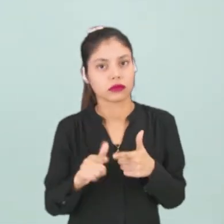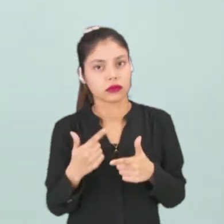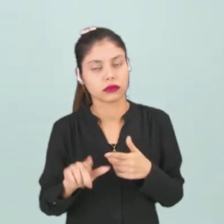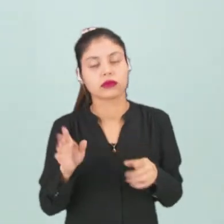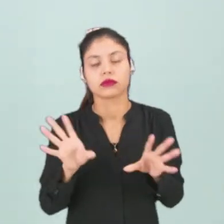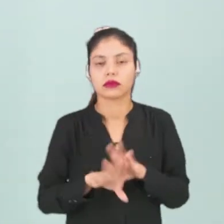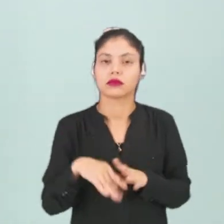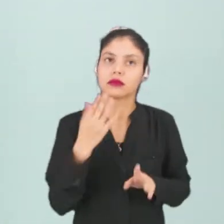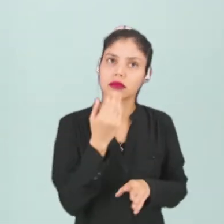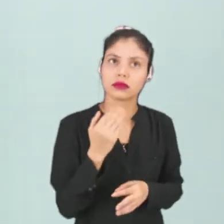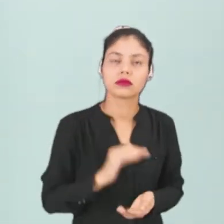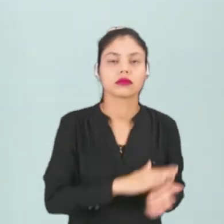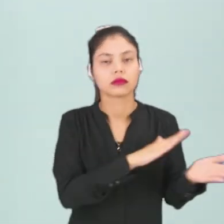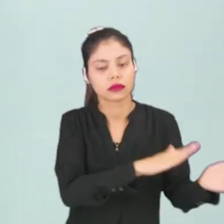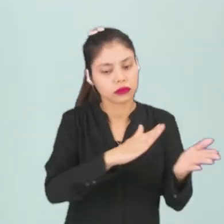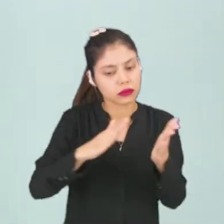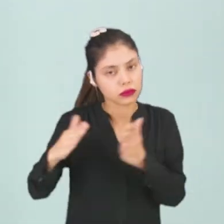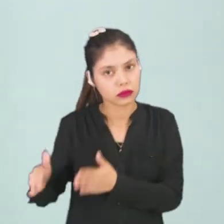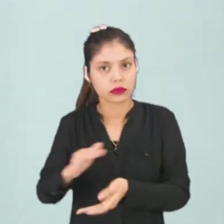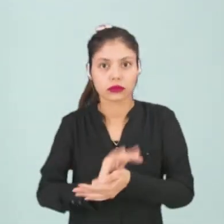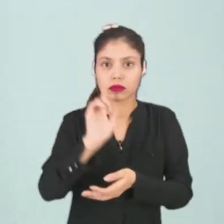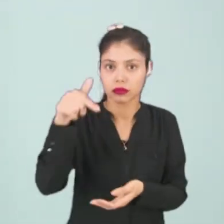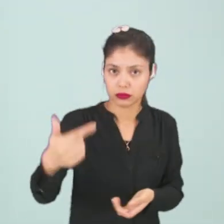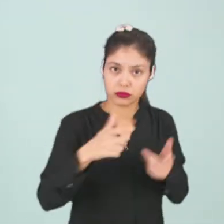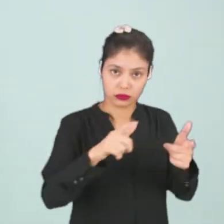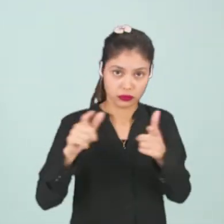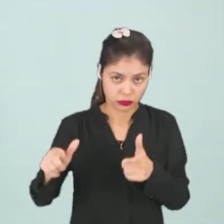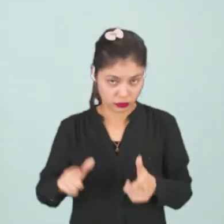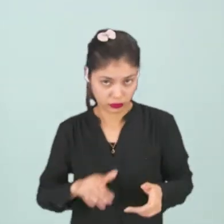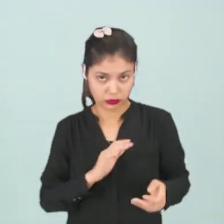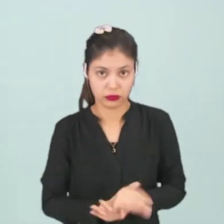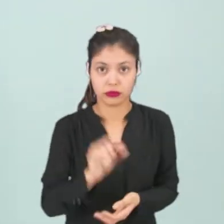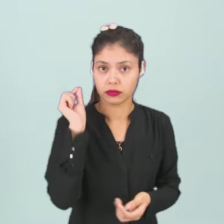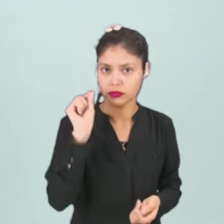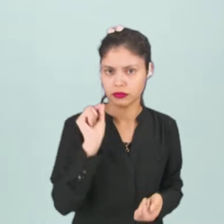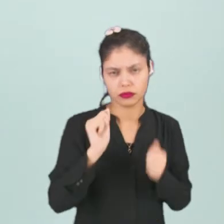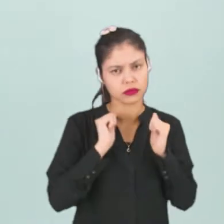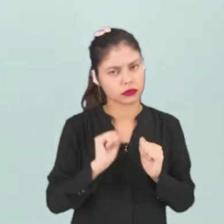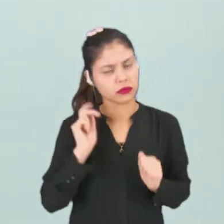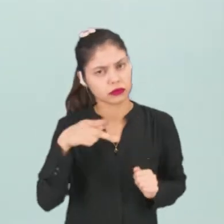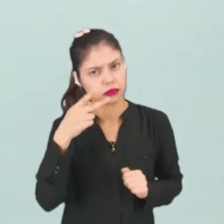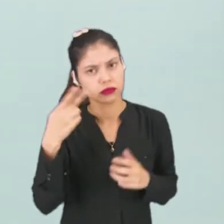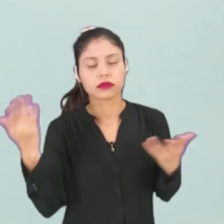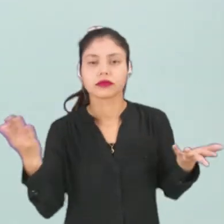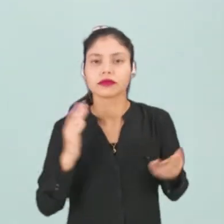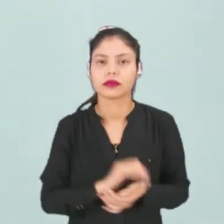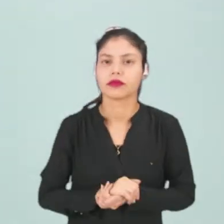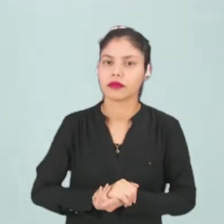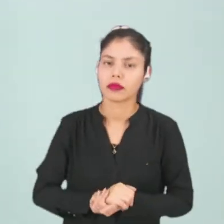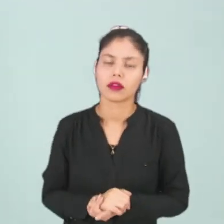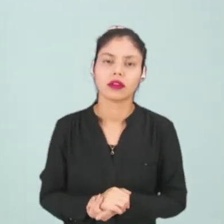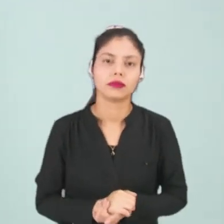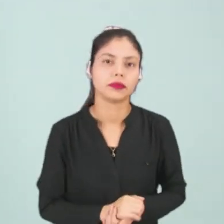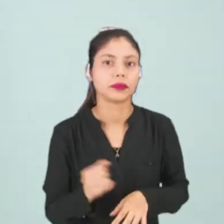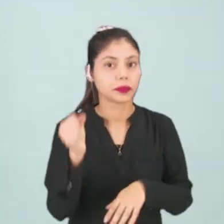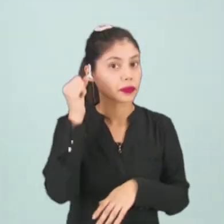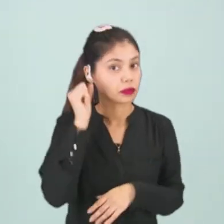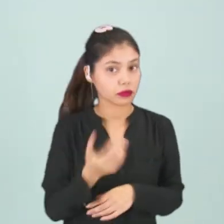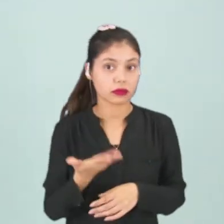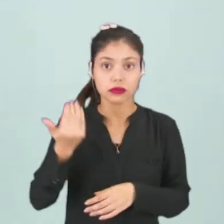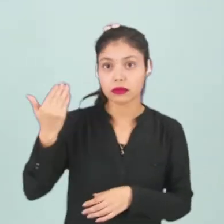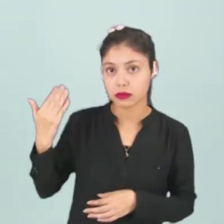gente passava a ocupar outras áreas, né? E também o que nós podemos falar? Que na